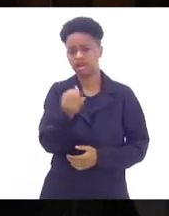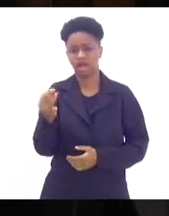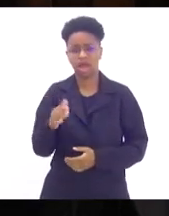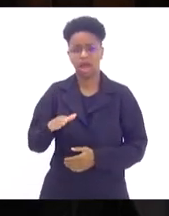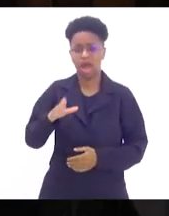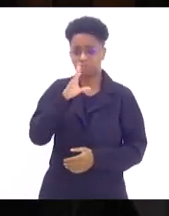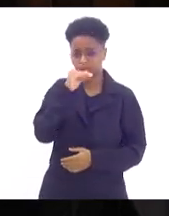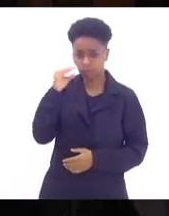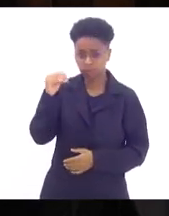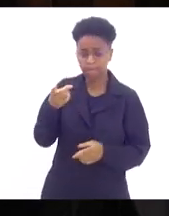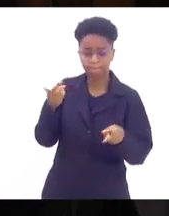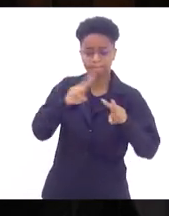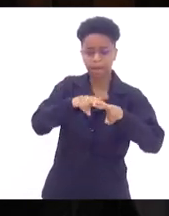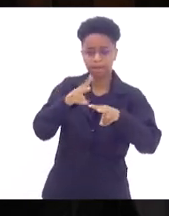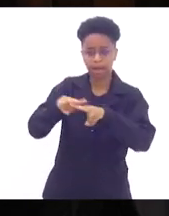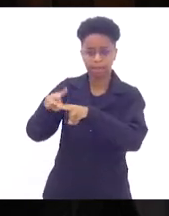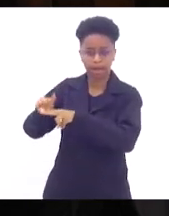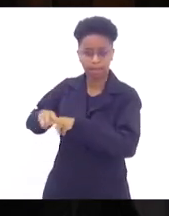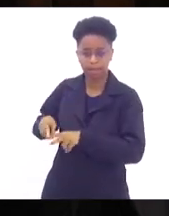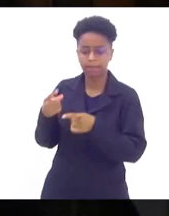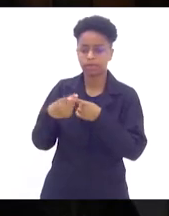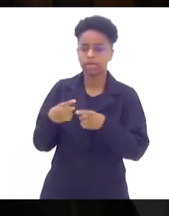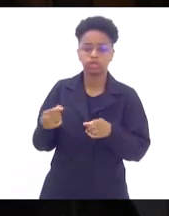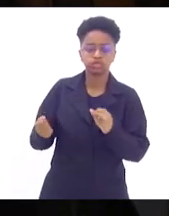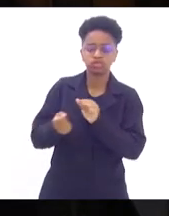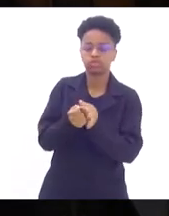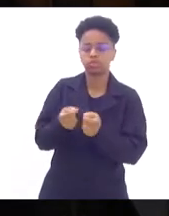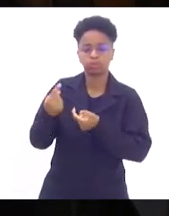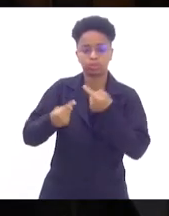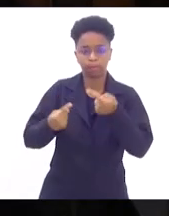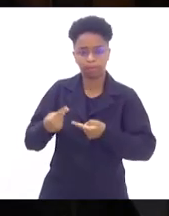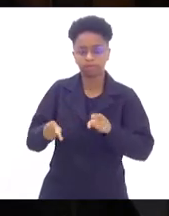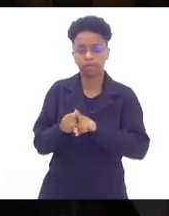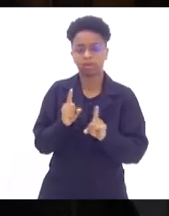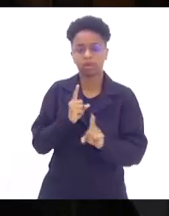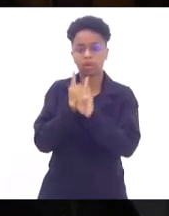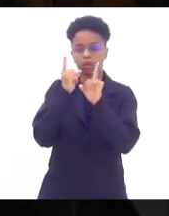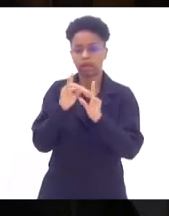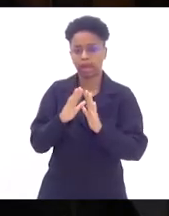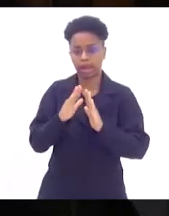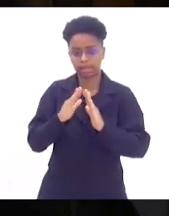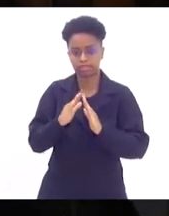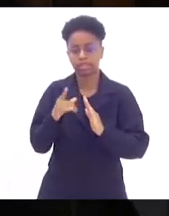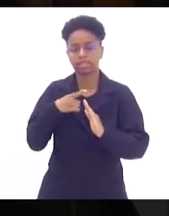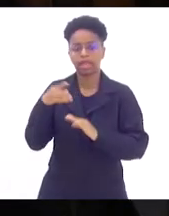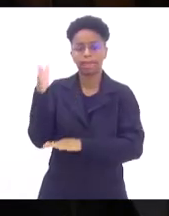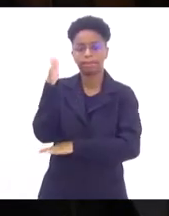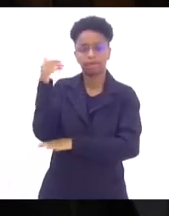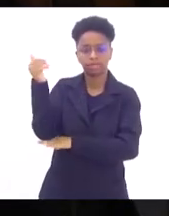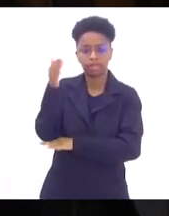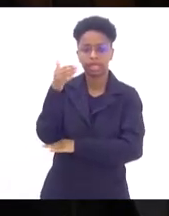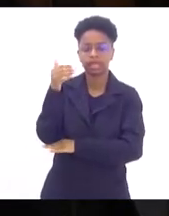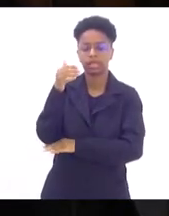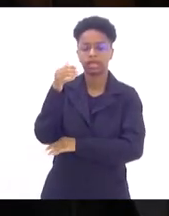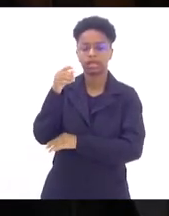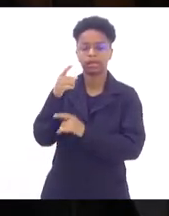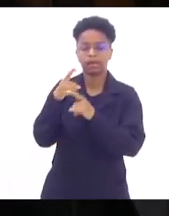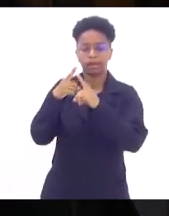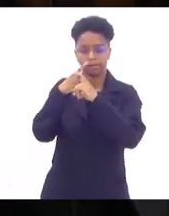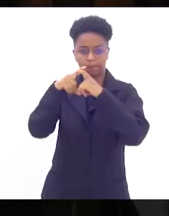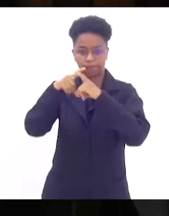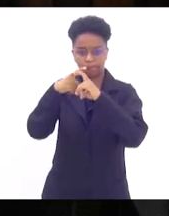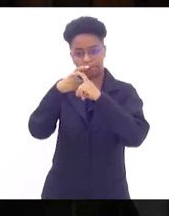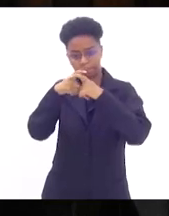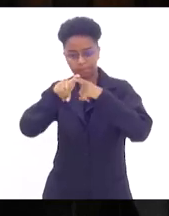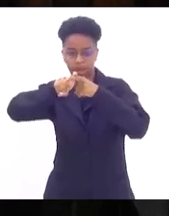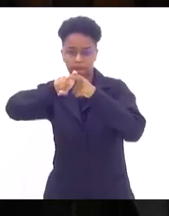aprendidos por estar participando dessas articulações tem sido encontrado nas suas casas bandeiras com suásticas e outros símbolos